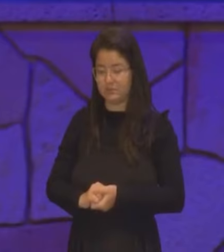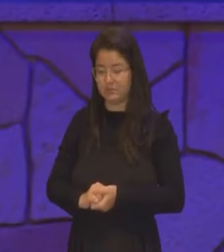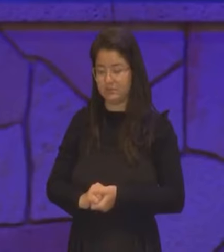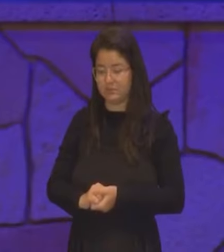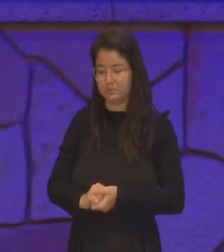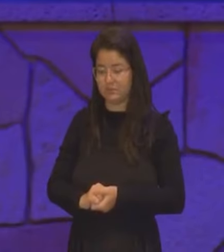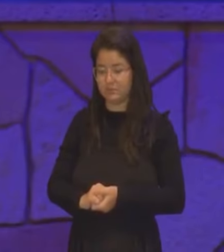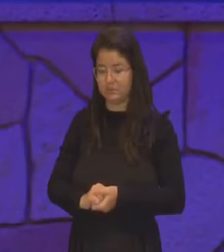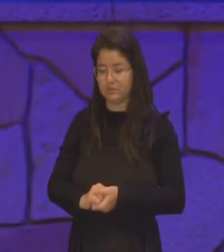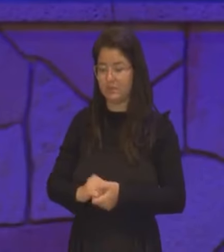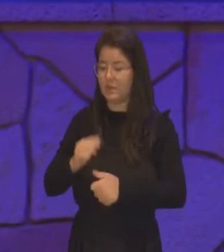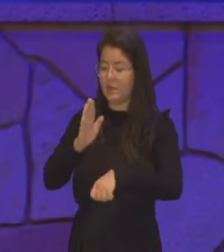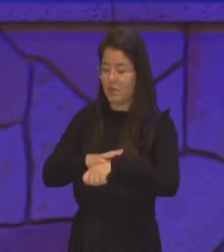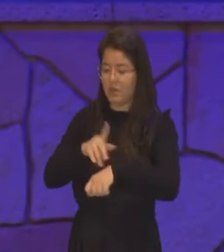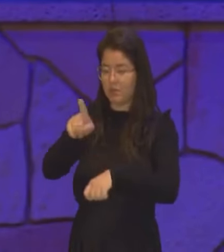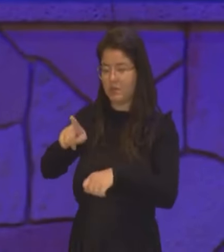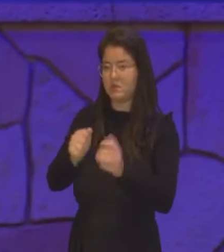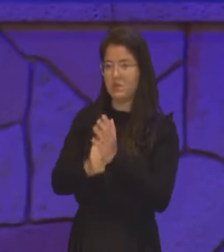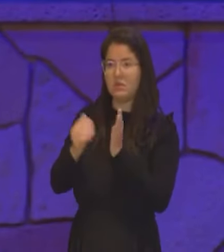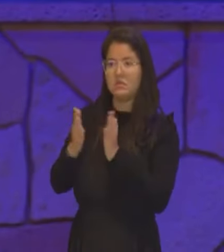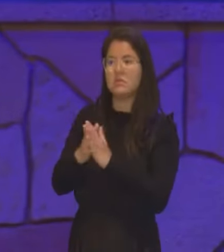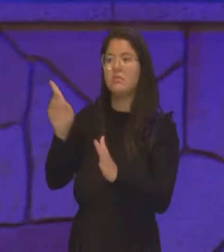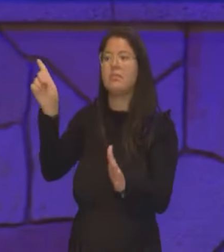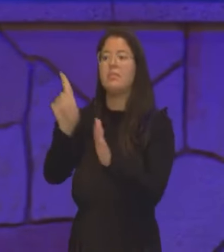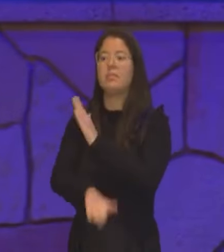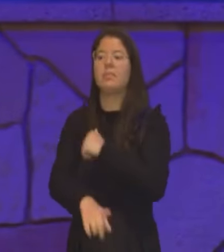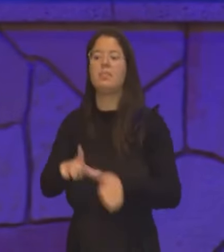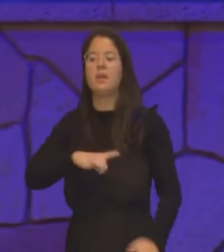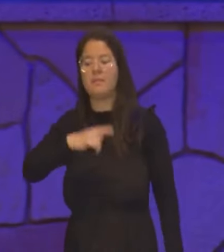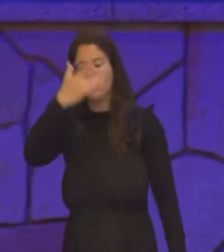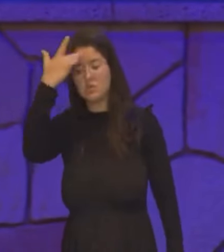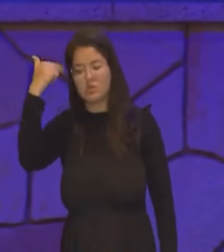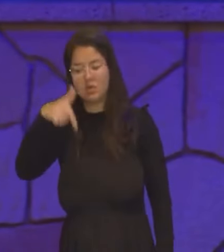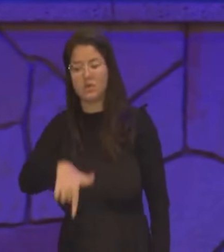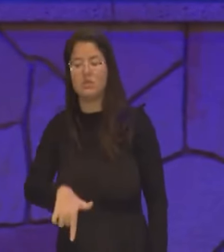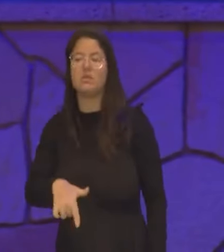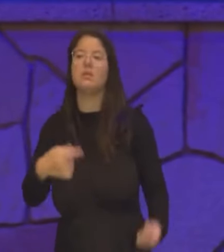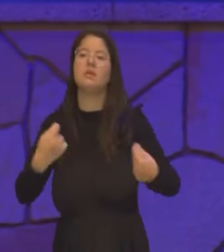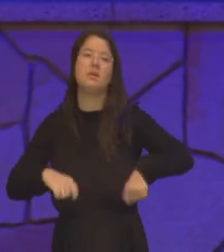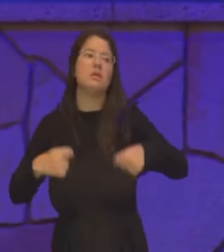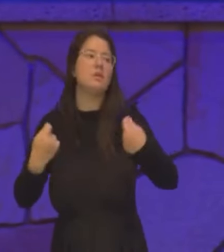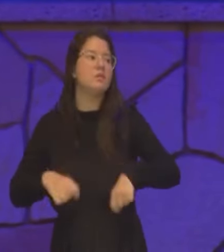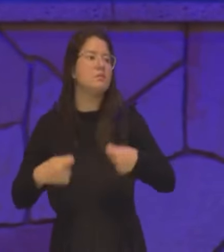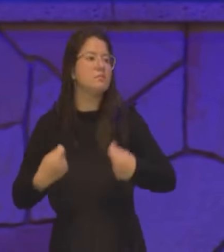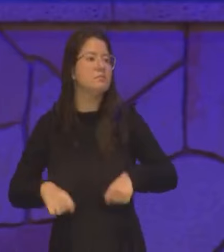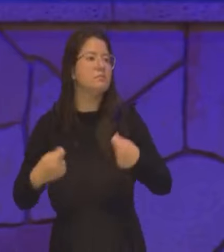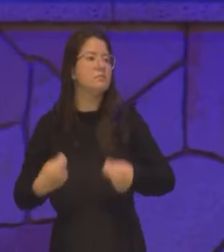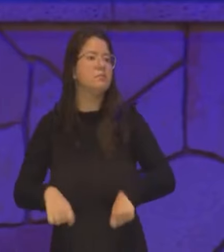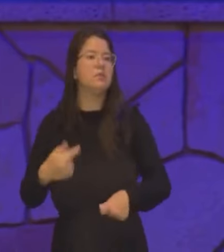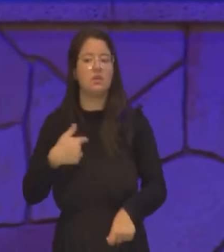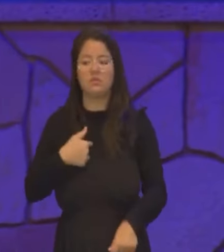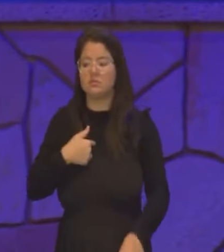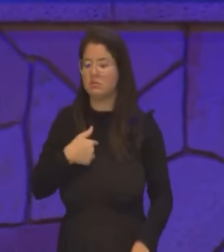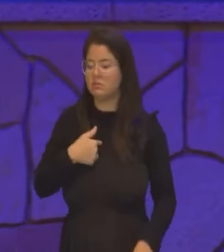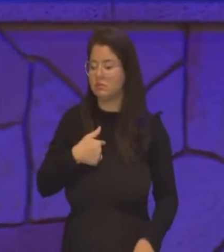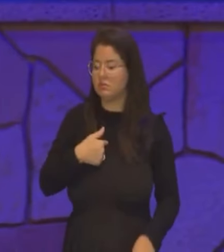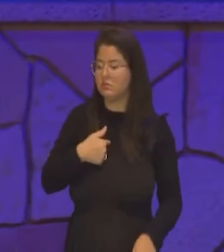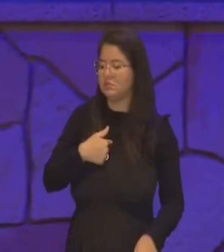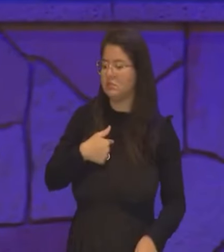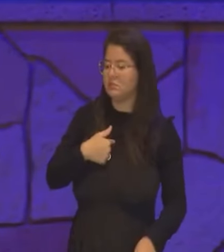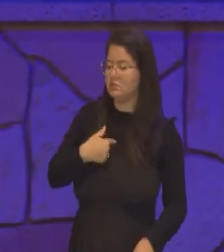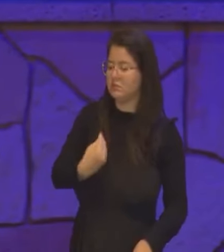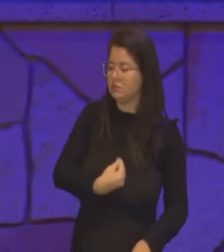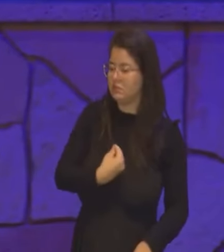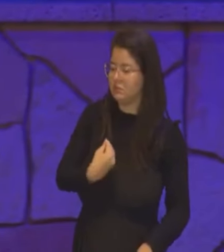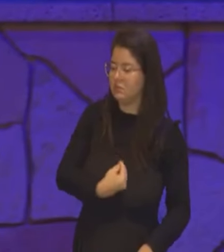Quando você está com seus olhos fechados, há alguém nessa noite que precisa e reconhece, pastor, eu andei por caminhos tortuosos,